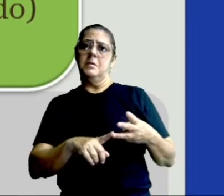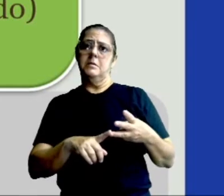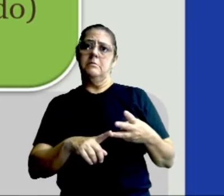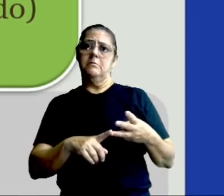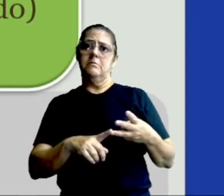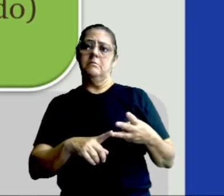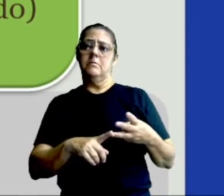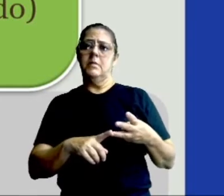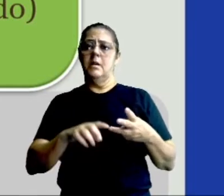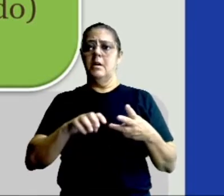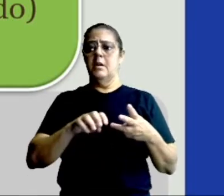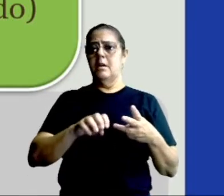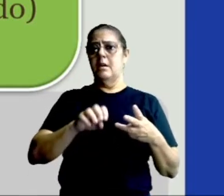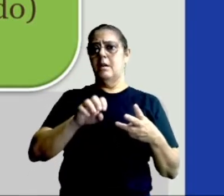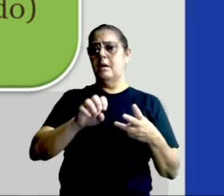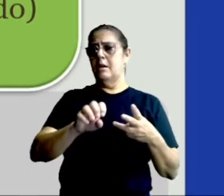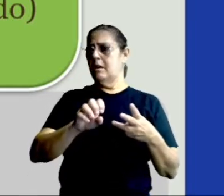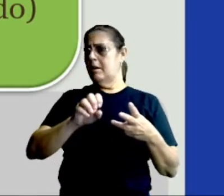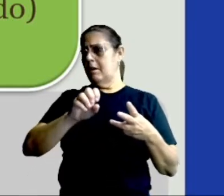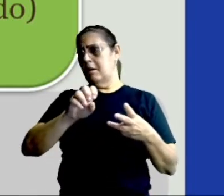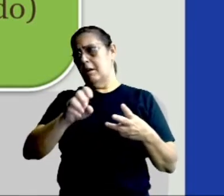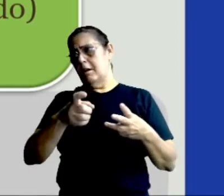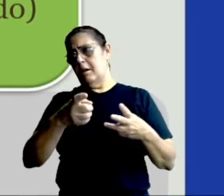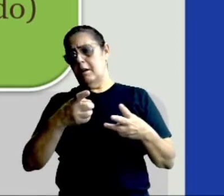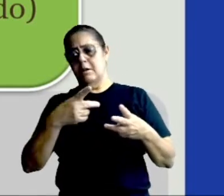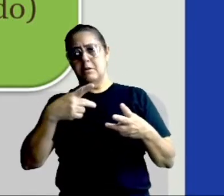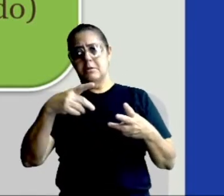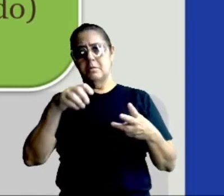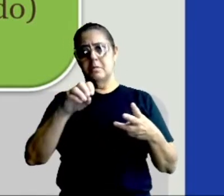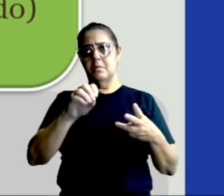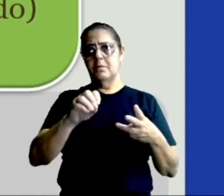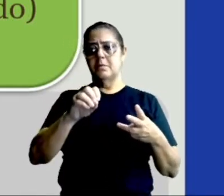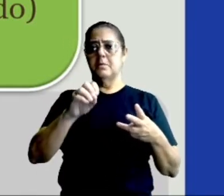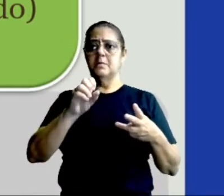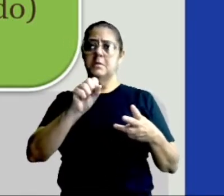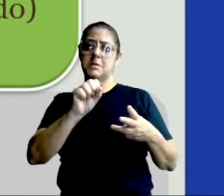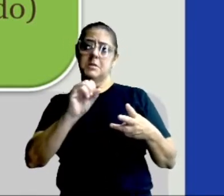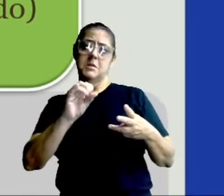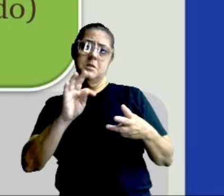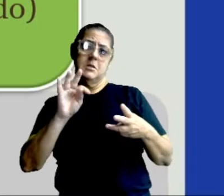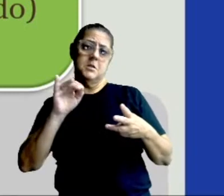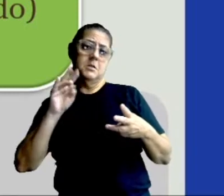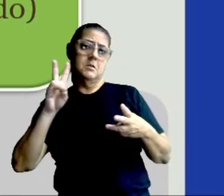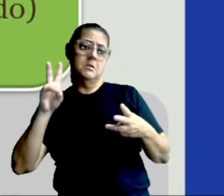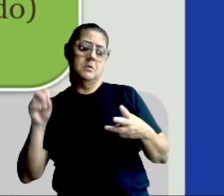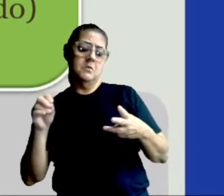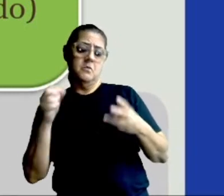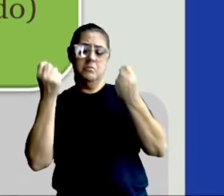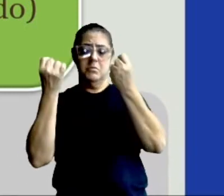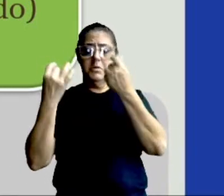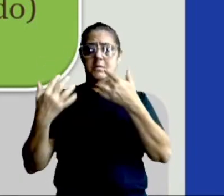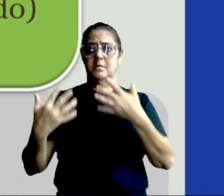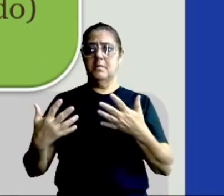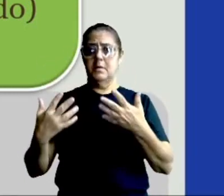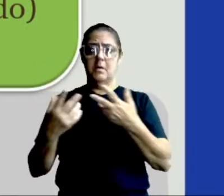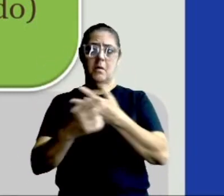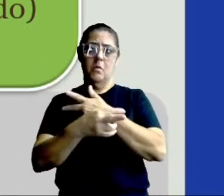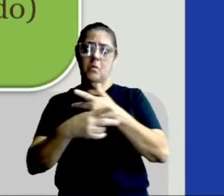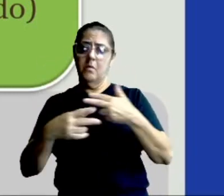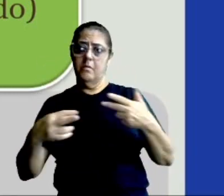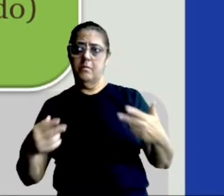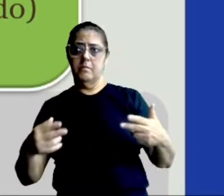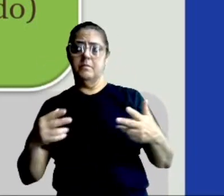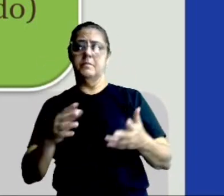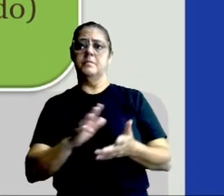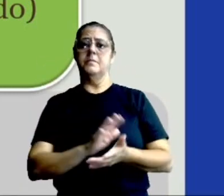que como o nome já diz eles expõe algum tema ou pais algum resumo explica algo tão